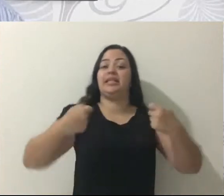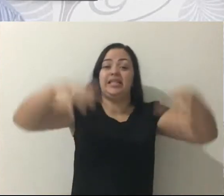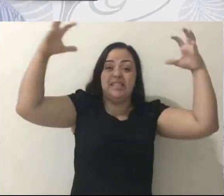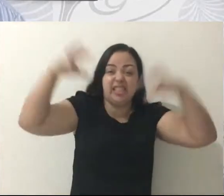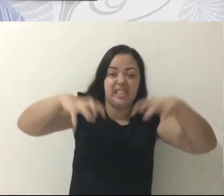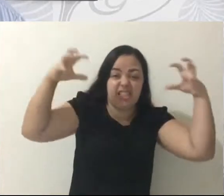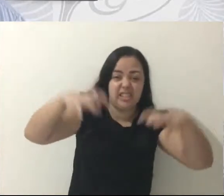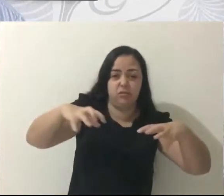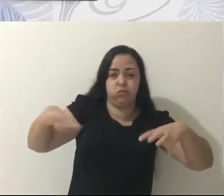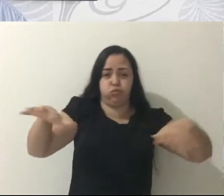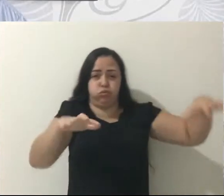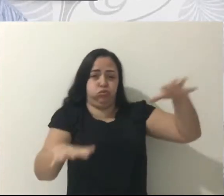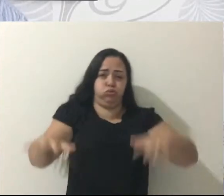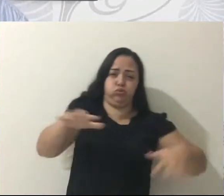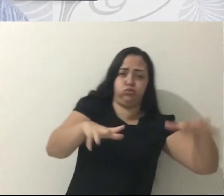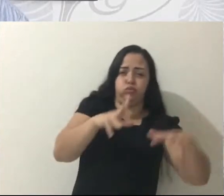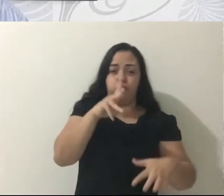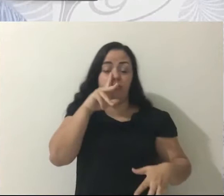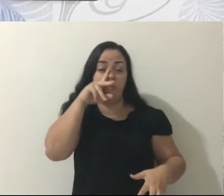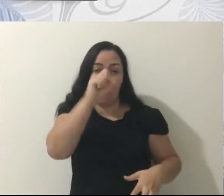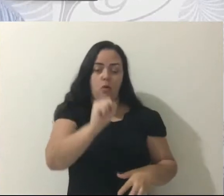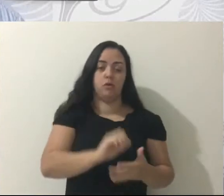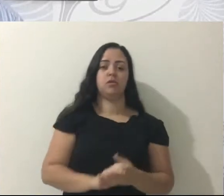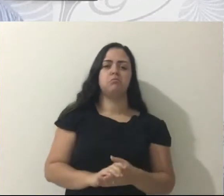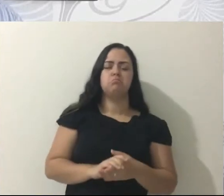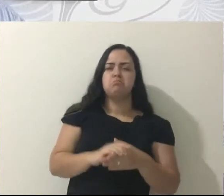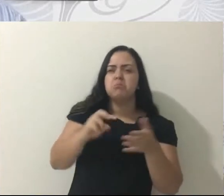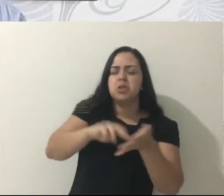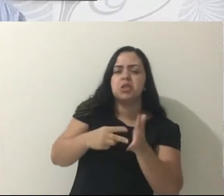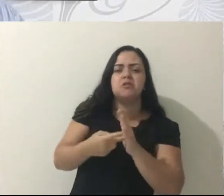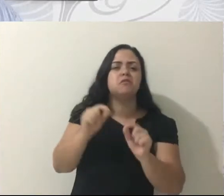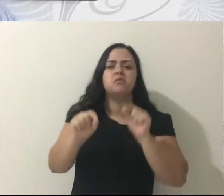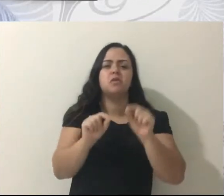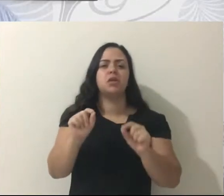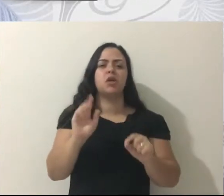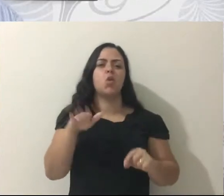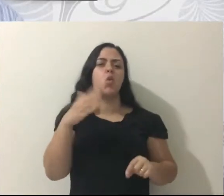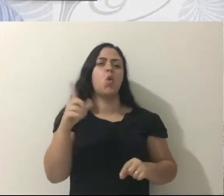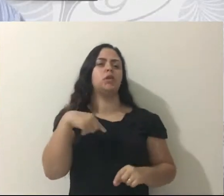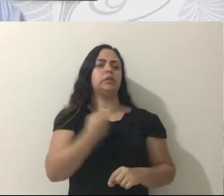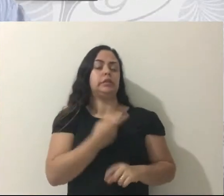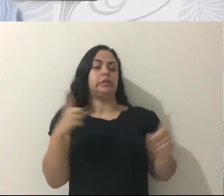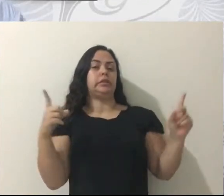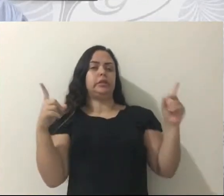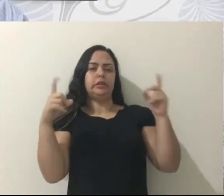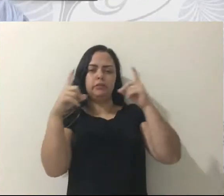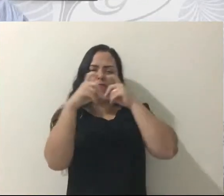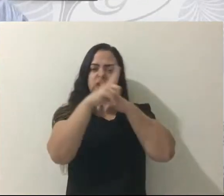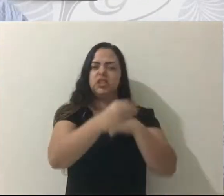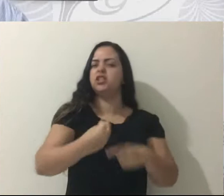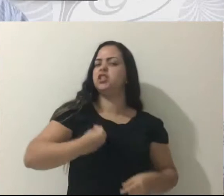refletir que somos aperfeiçoados quando enfrentamos momentos de desafio.